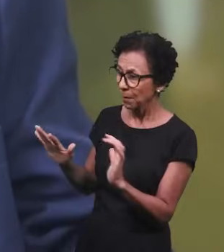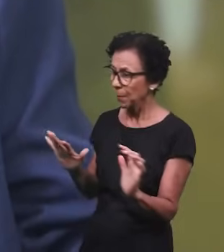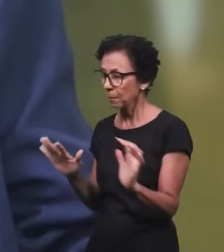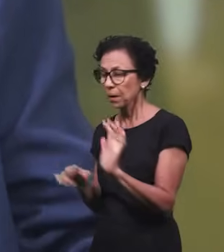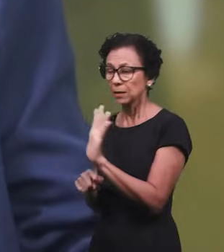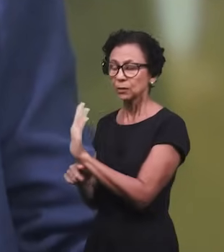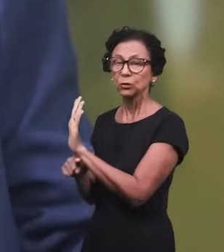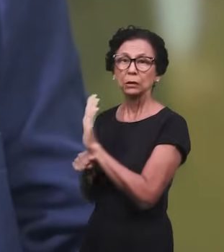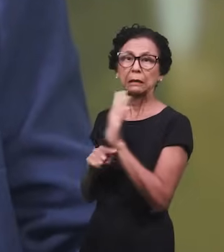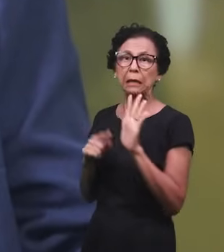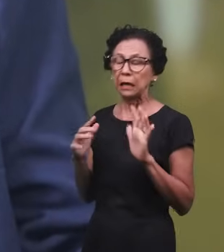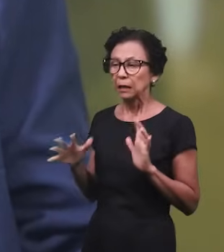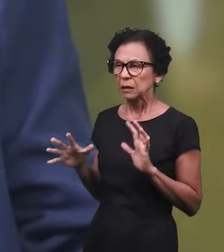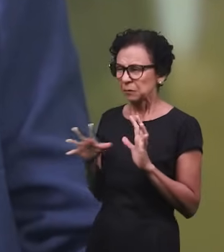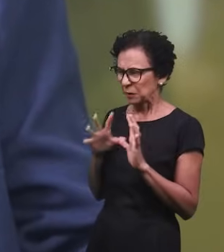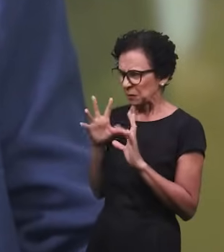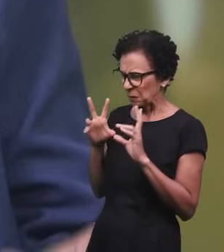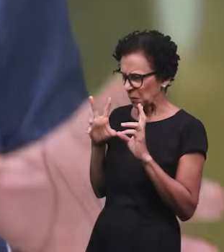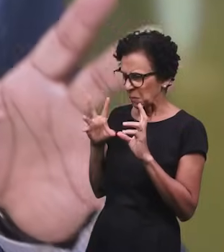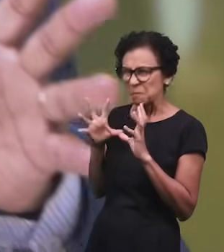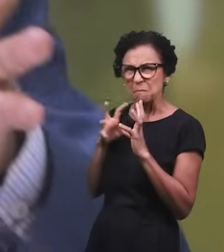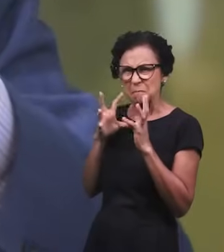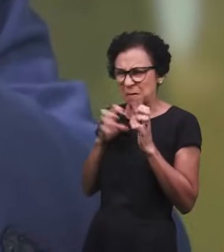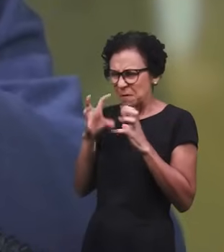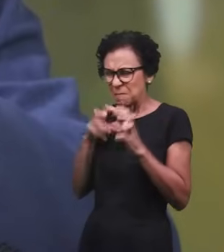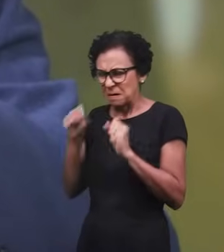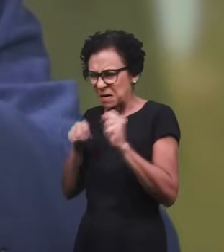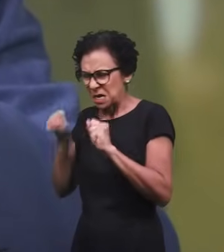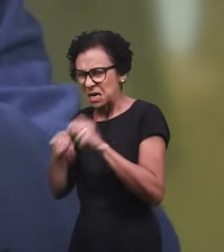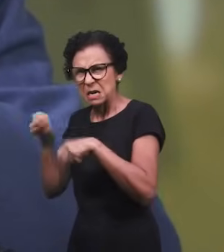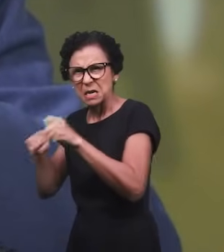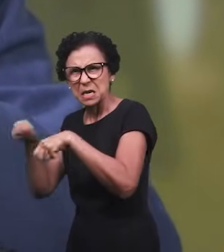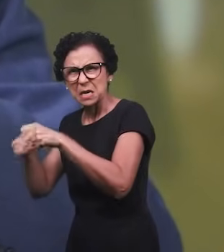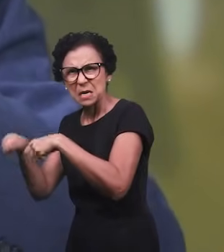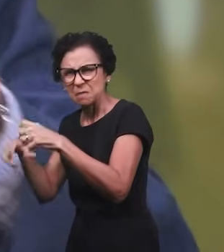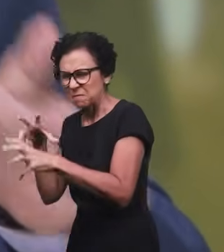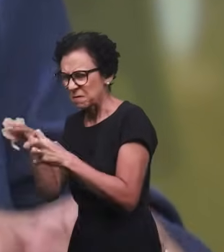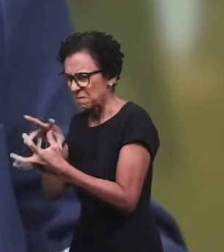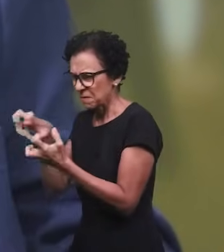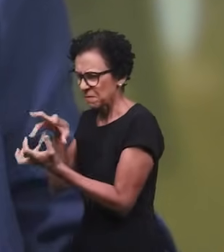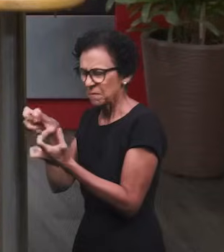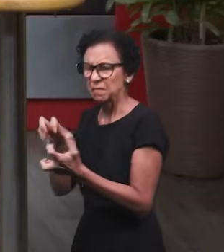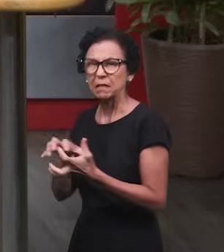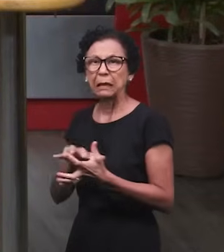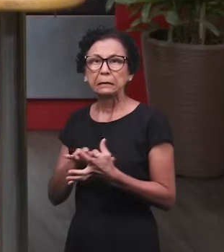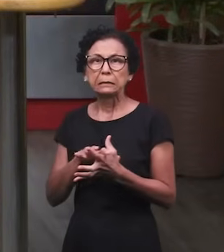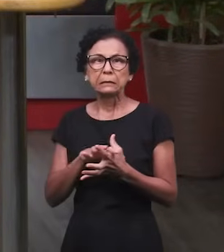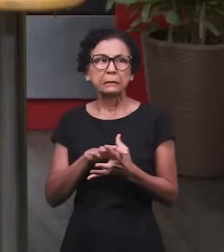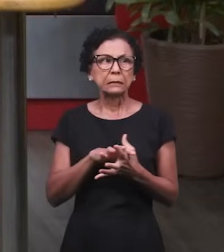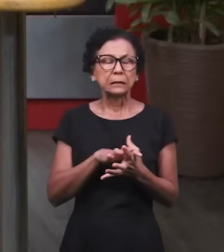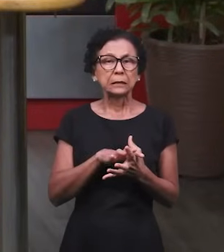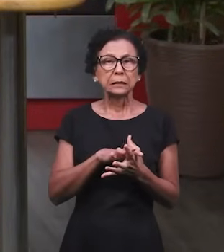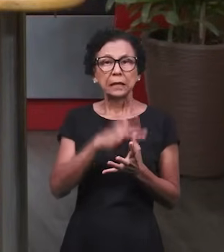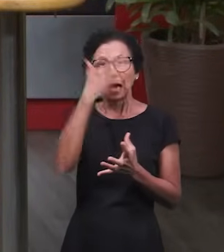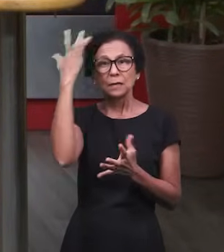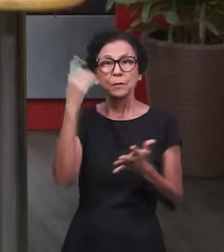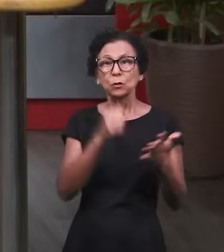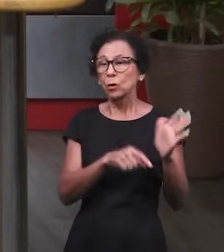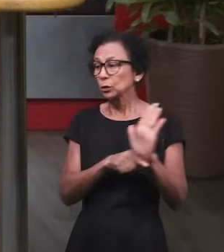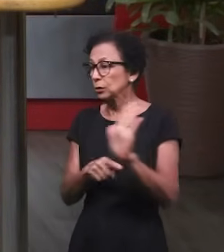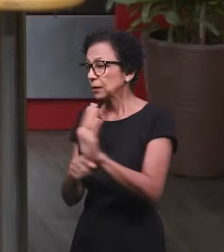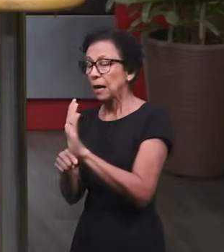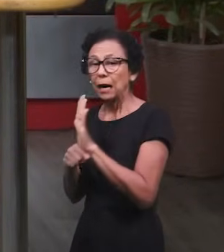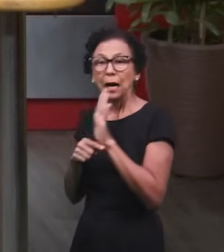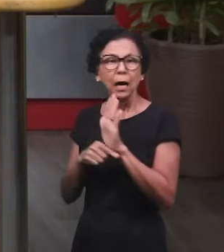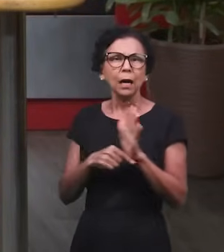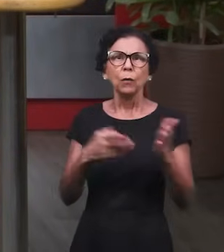mundo ali sei que acabaram protegendo a esposa dele aonde ele tava e queriam saber onde que ele tava estão